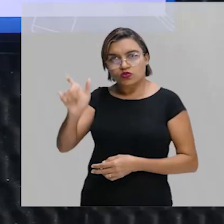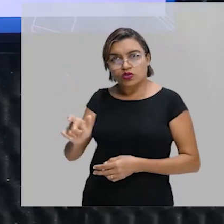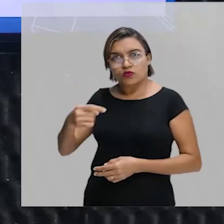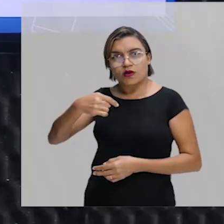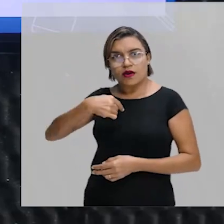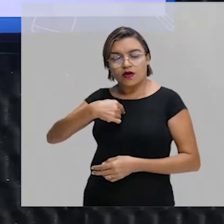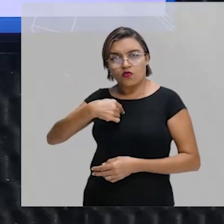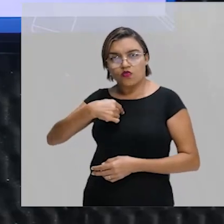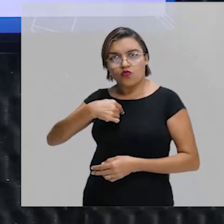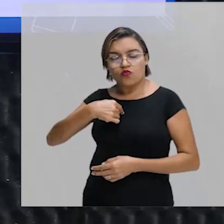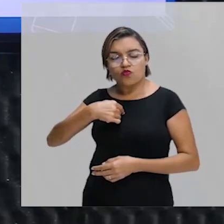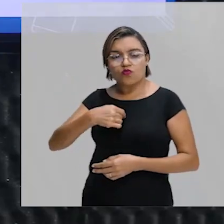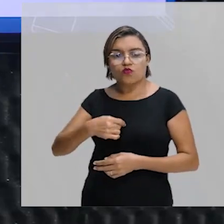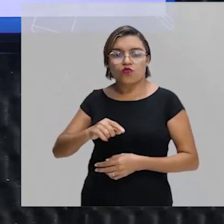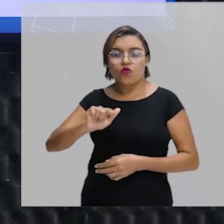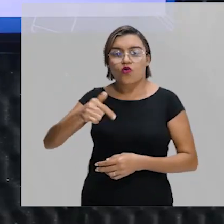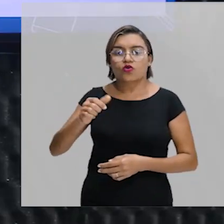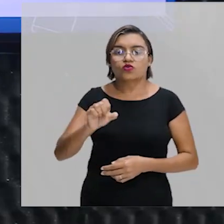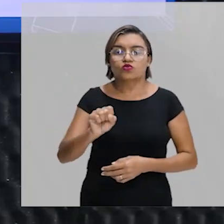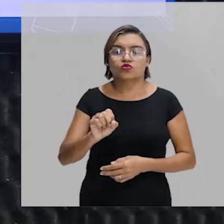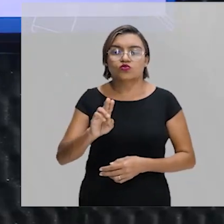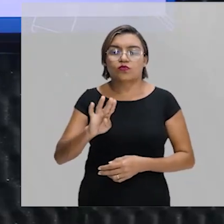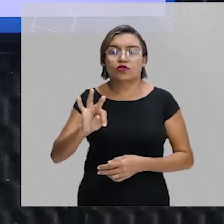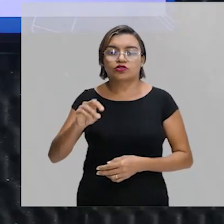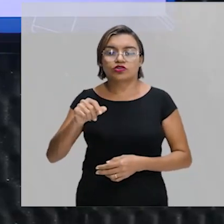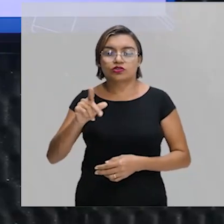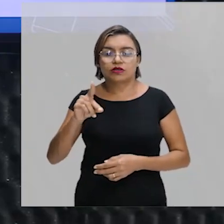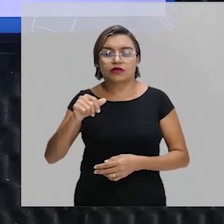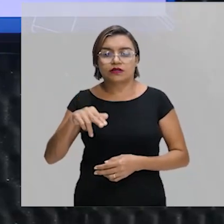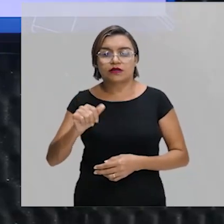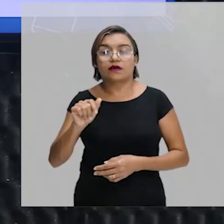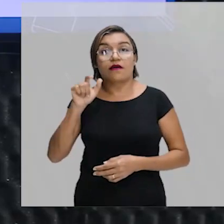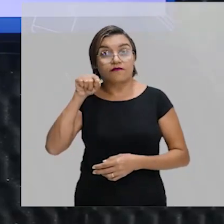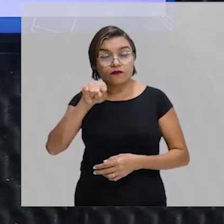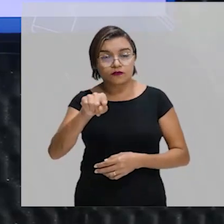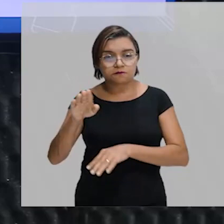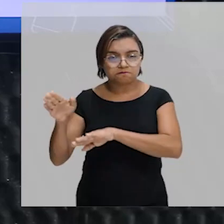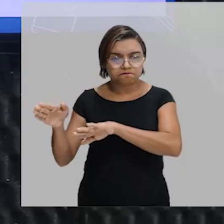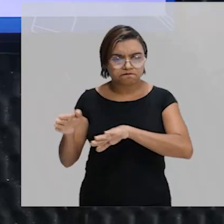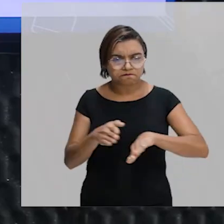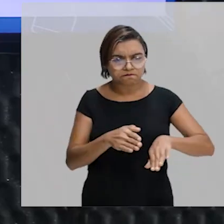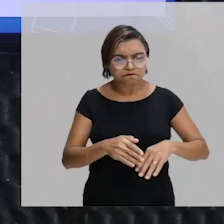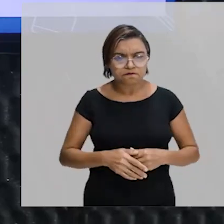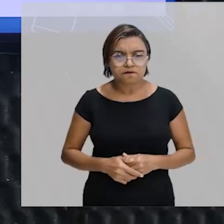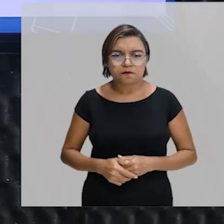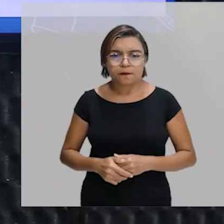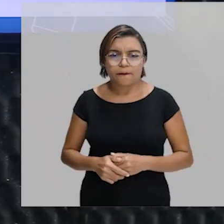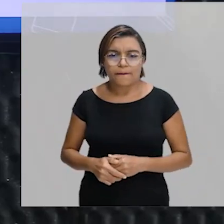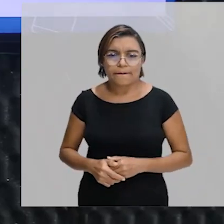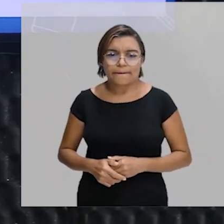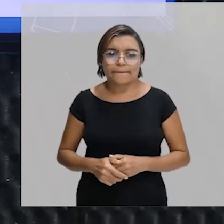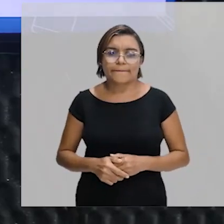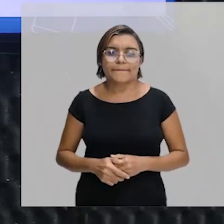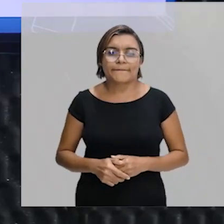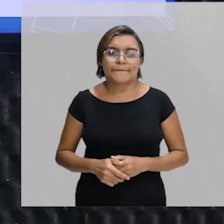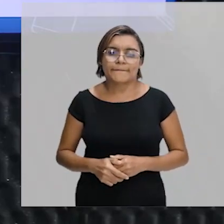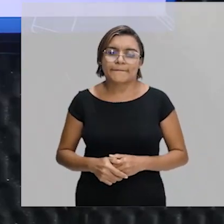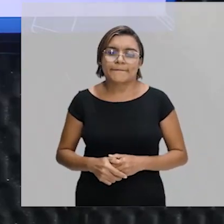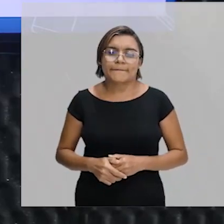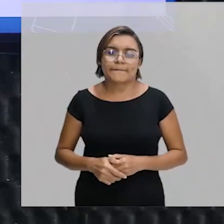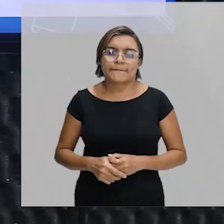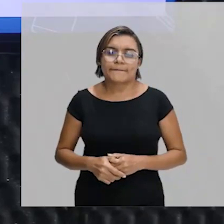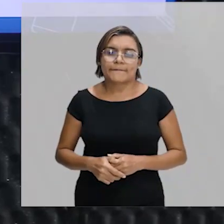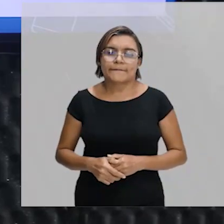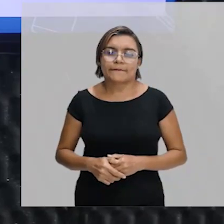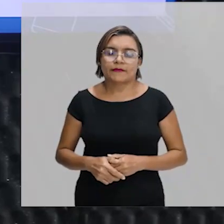você. Te recomendo buscar ajuda profissional. Tá? Então, eu tenho